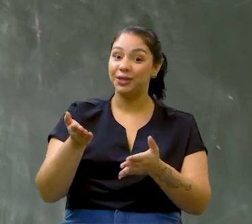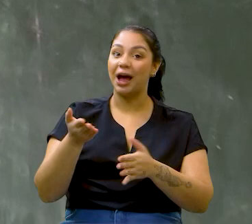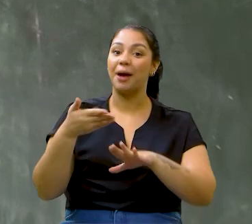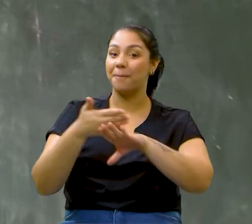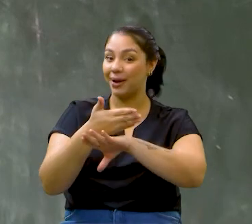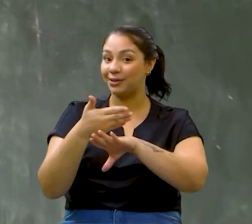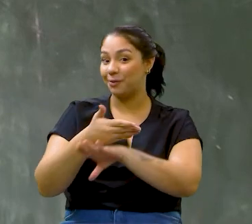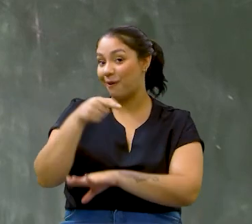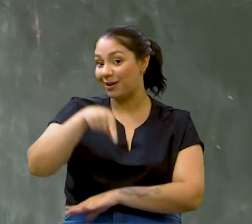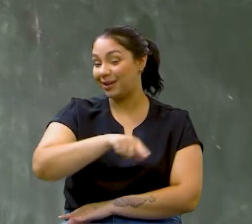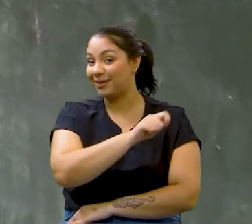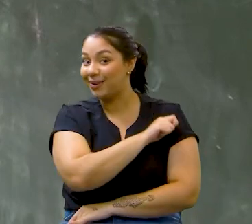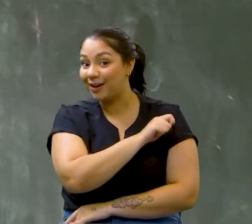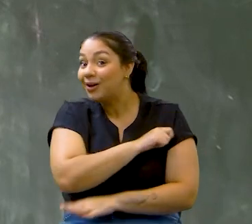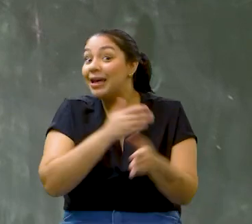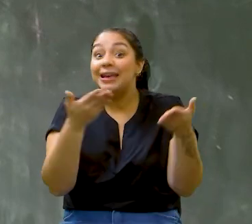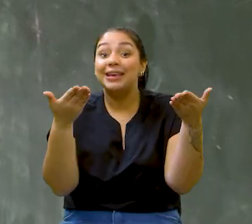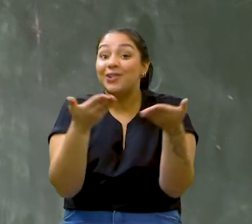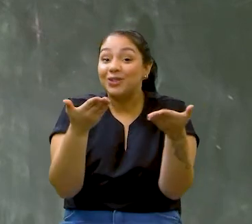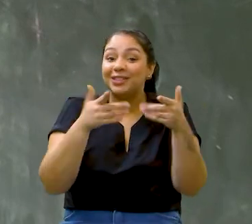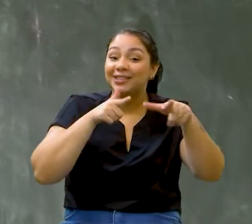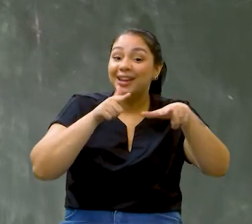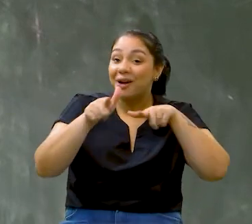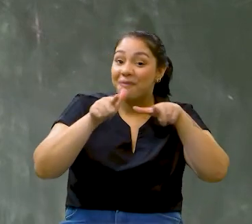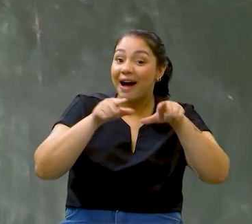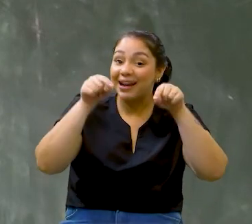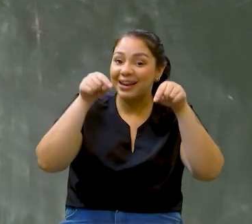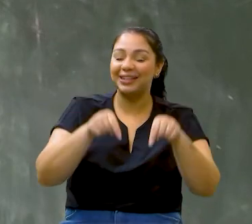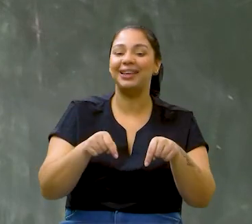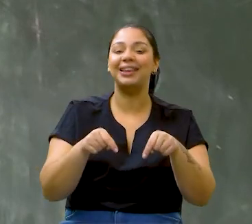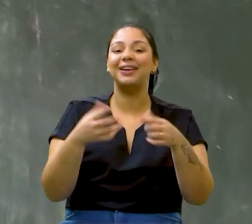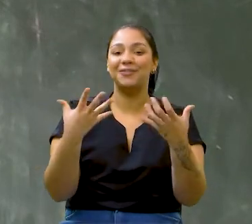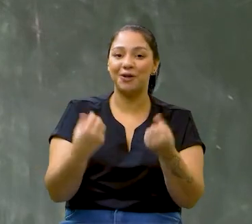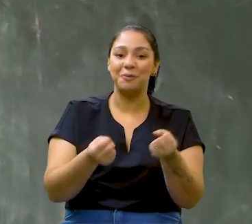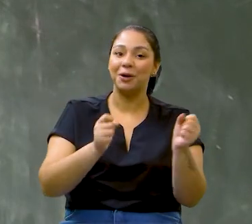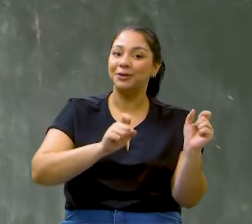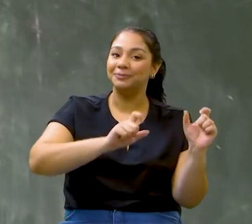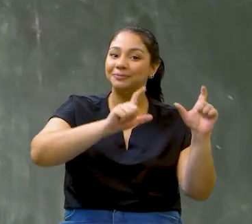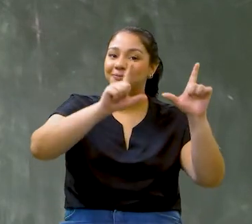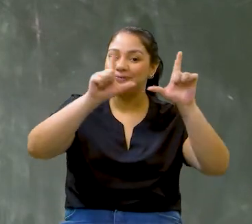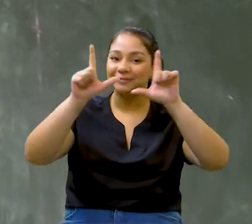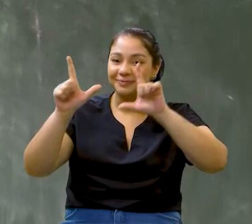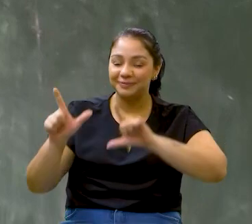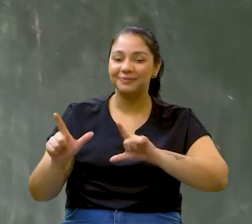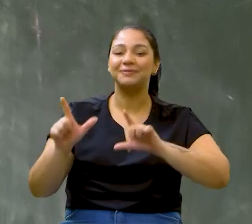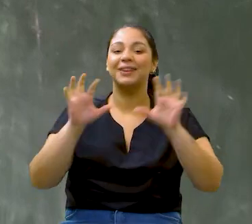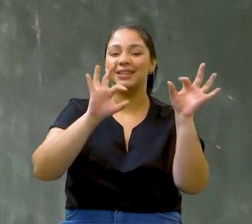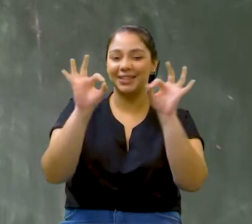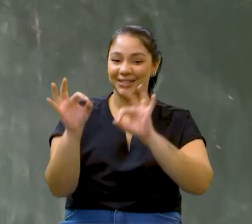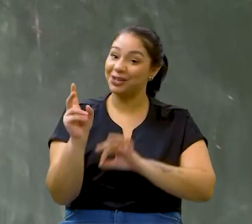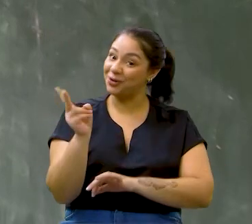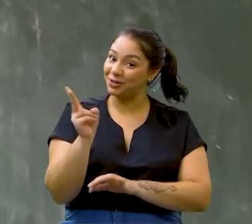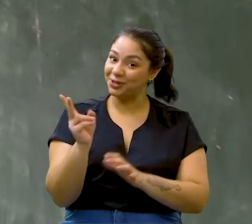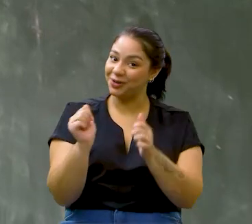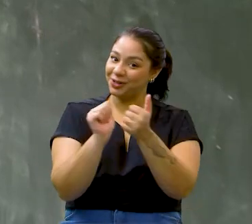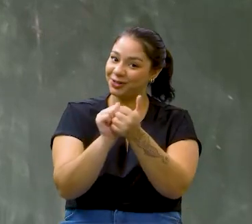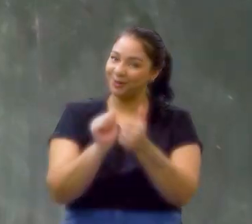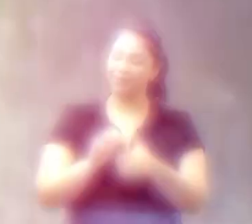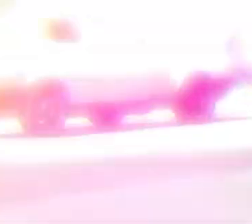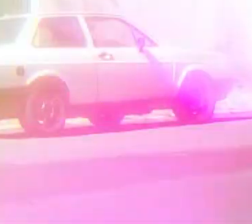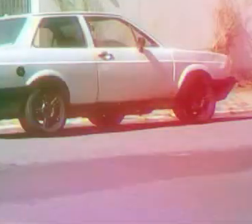uma pessoa que já foi aluna aqui da instituição e hoje trabalha aqui. Vocês vão ficar com imagens do local. Continue